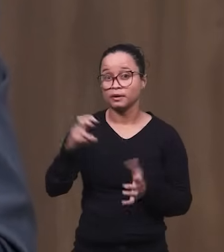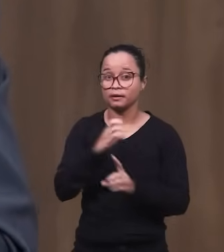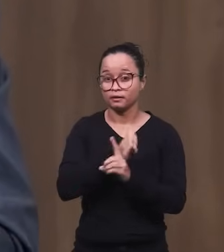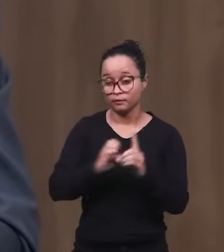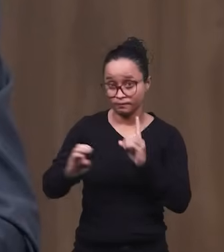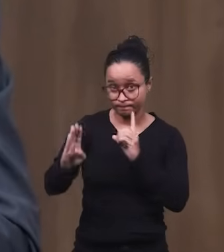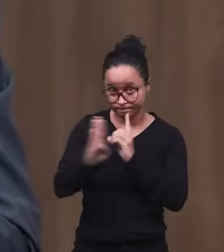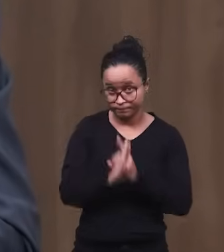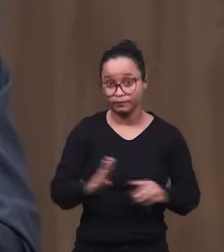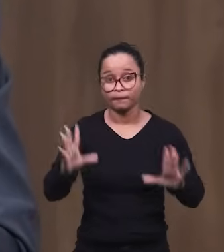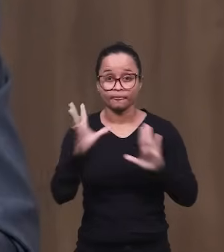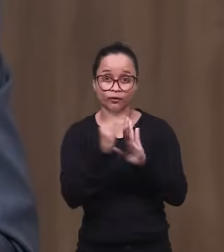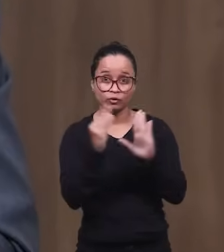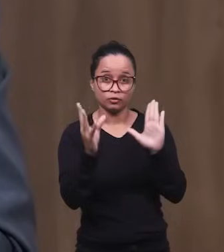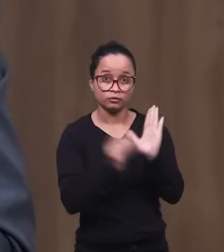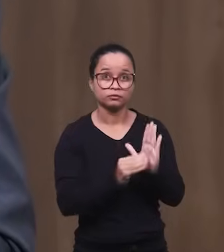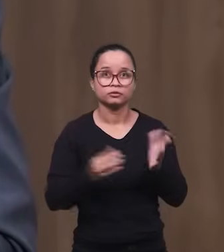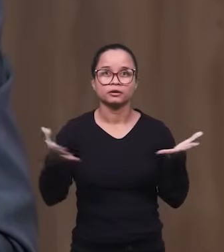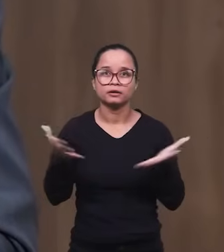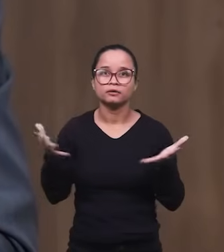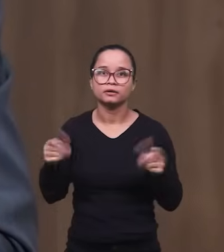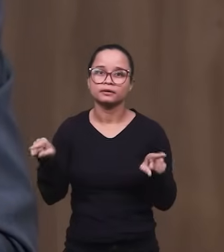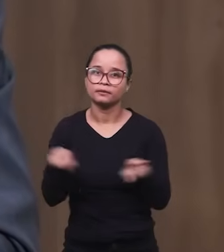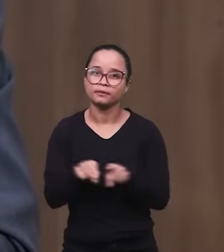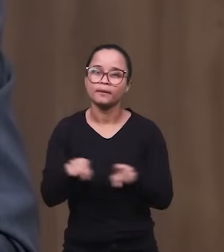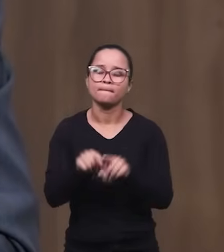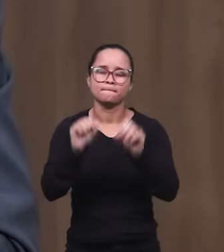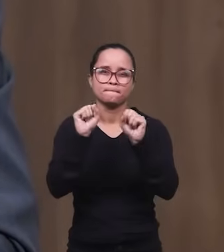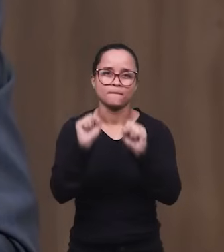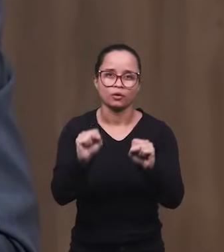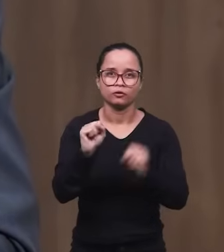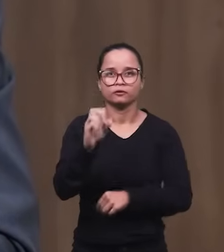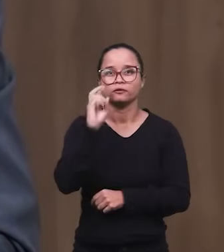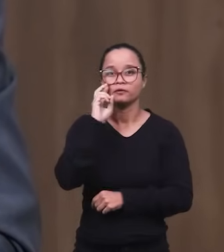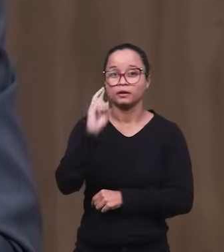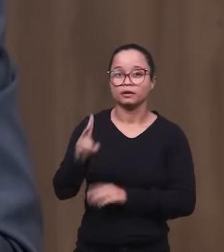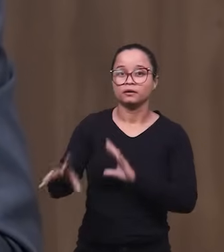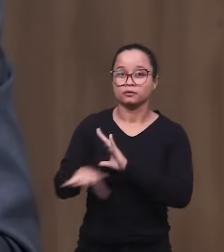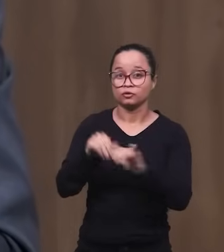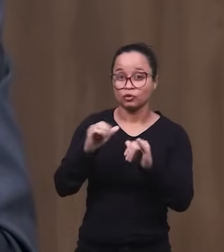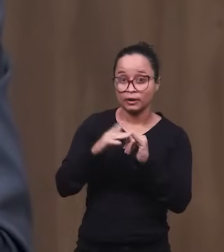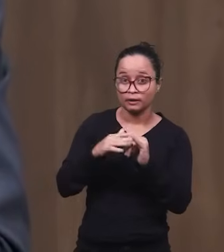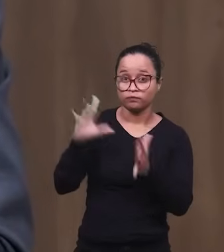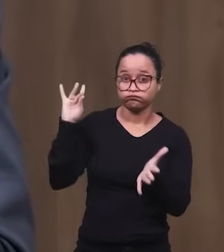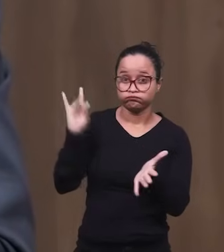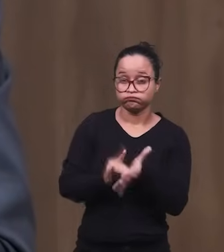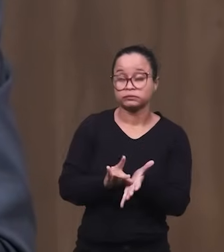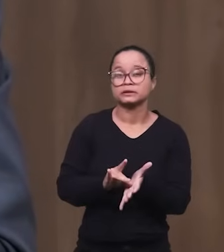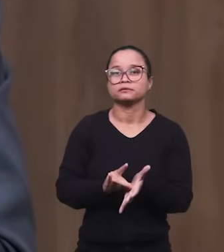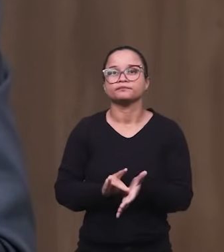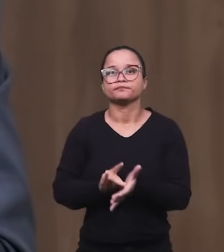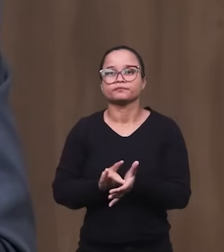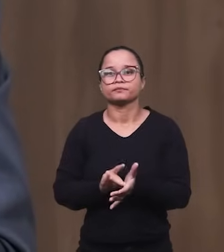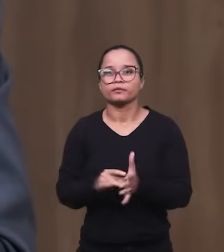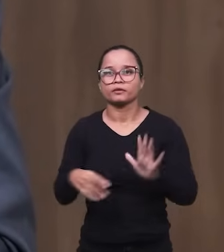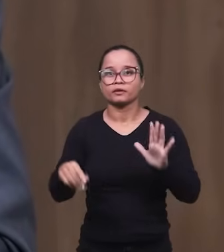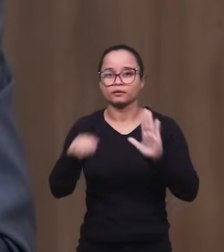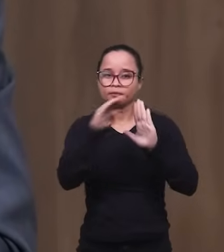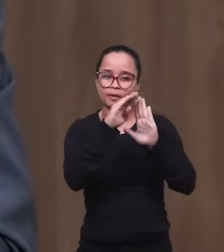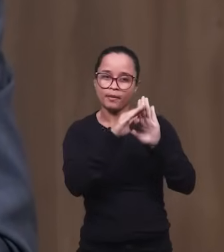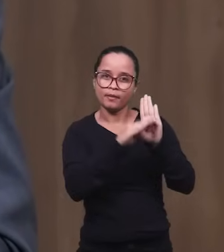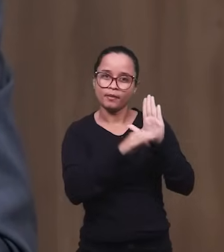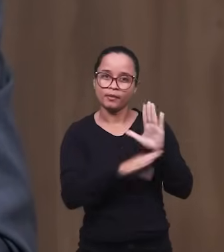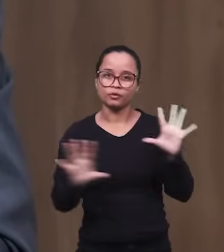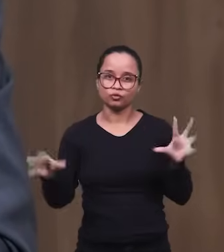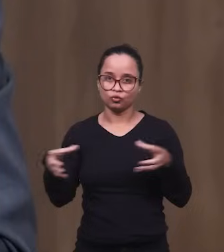Esse conteúdo agora, você também pode acessá-lo lá, um canal oficial da igreja que pertence à